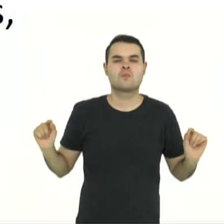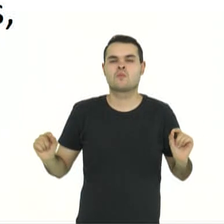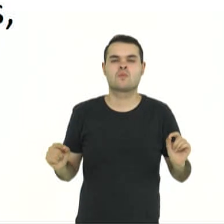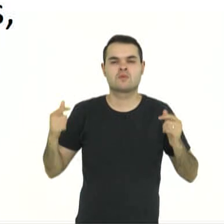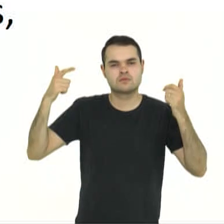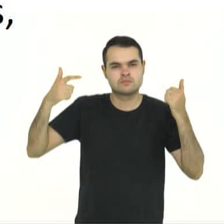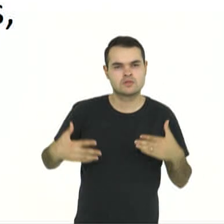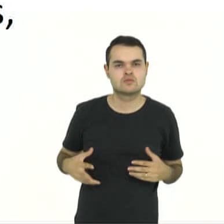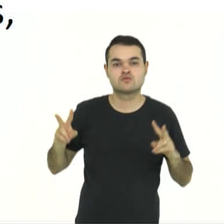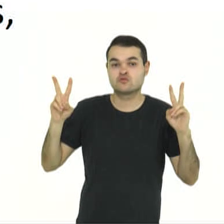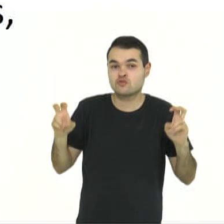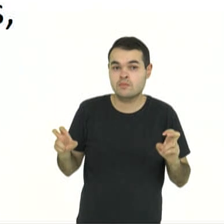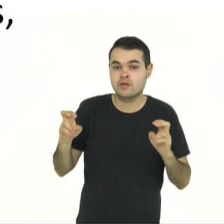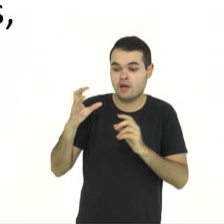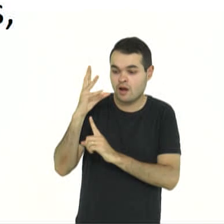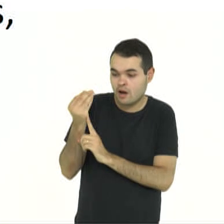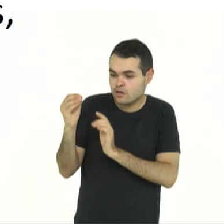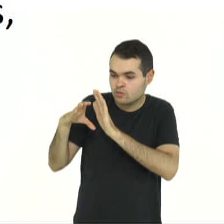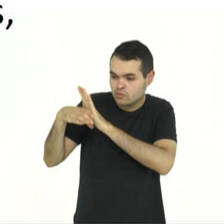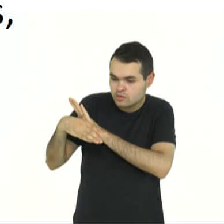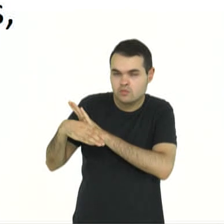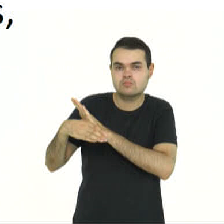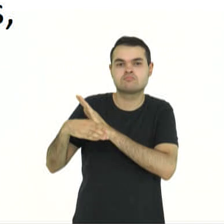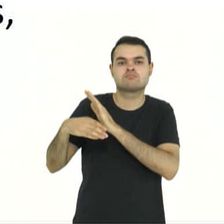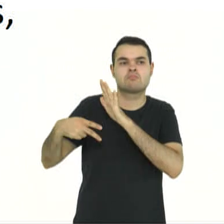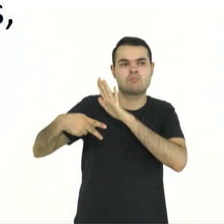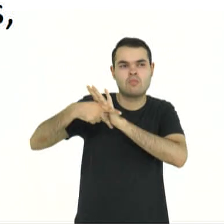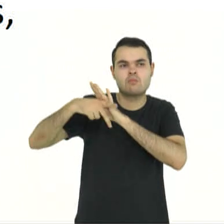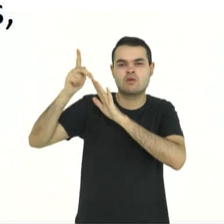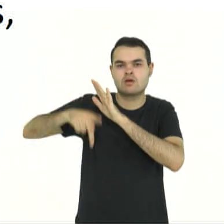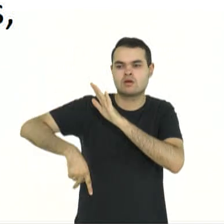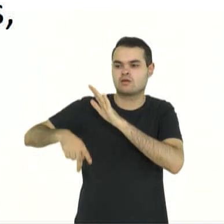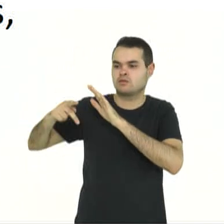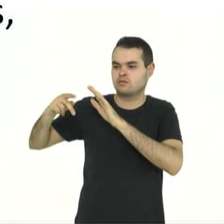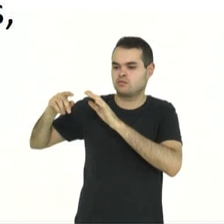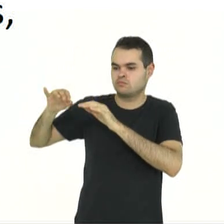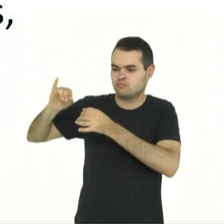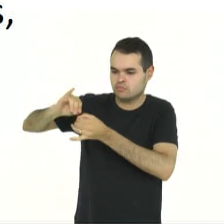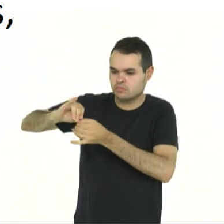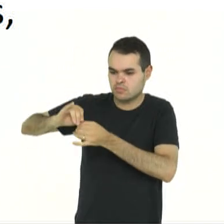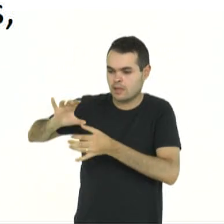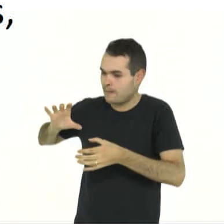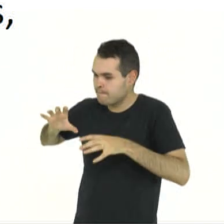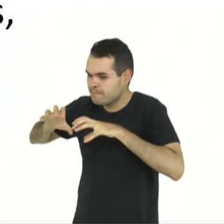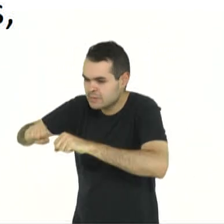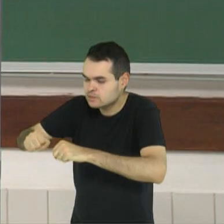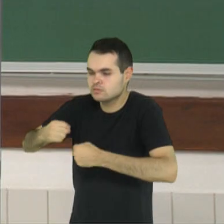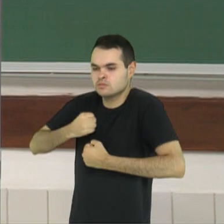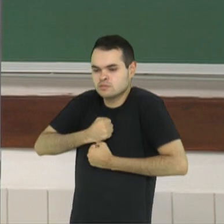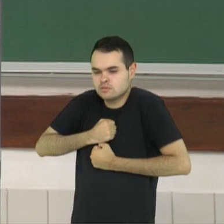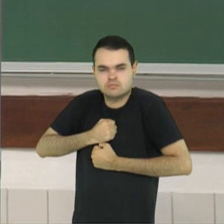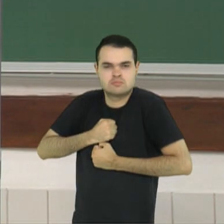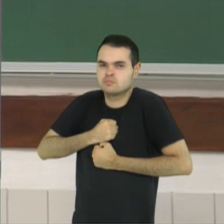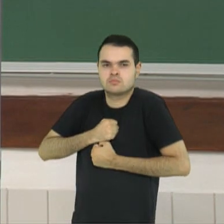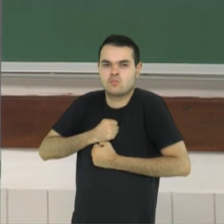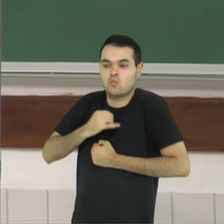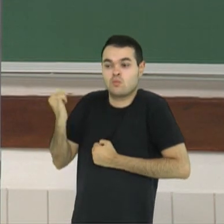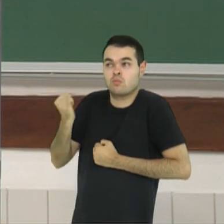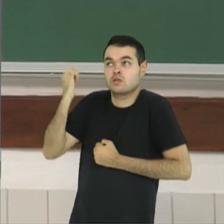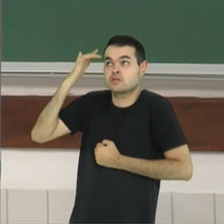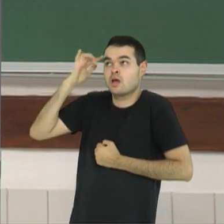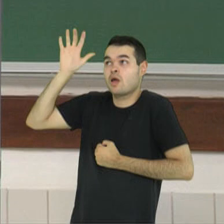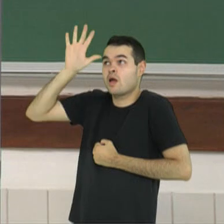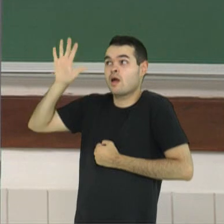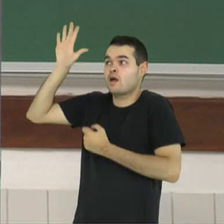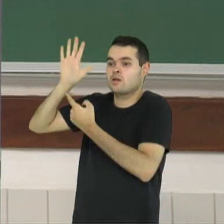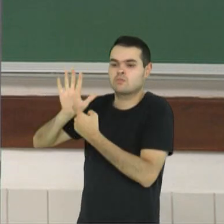arte conceitual. Ideia que está acima da produção material, usando a técnica figurativa sem o apego emocional à obra. Você lembra que eu falei? Importante a ideia. A